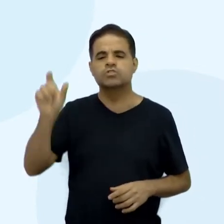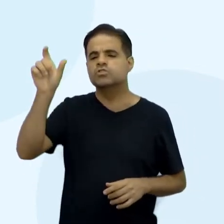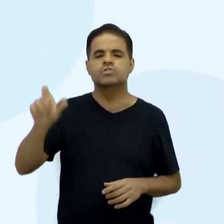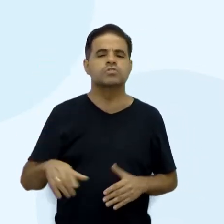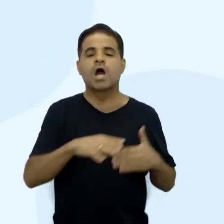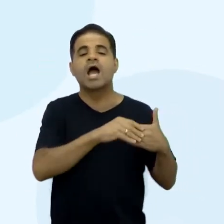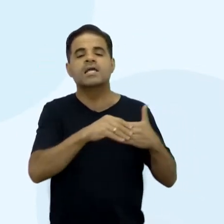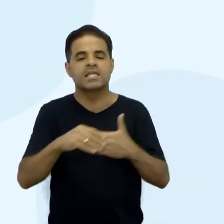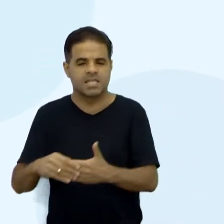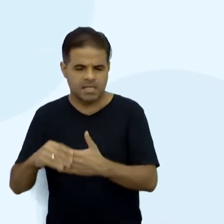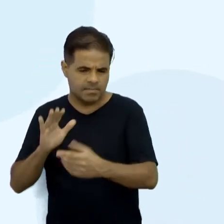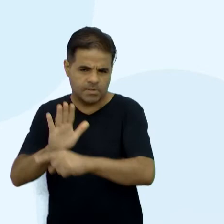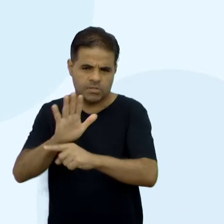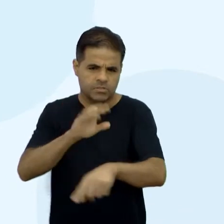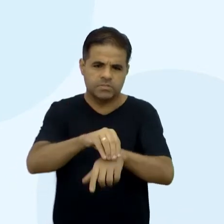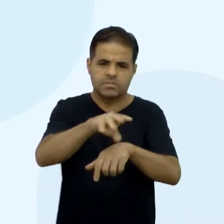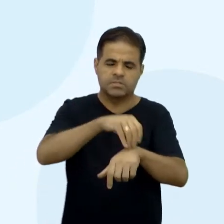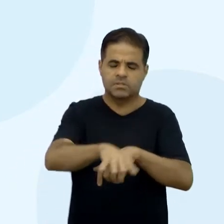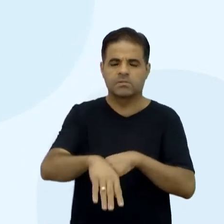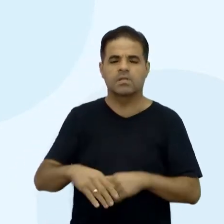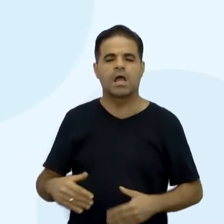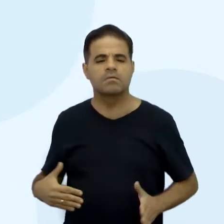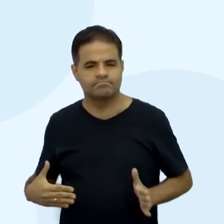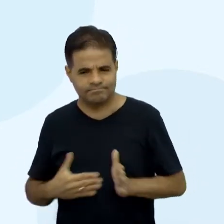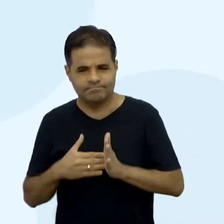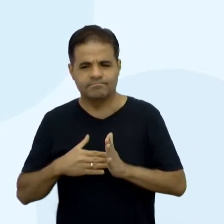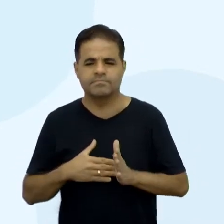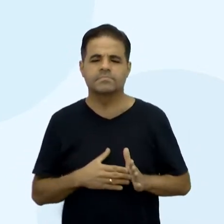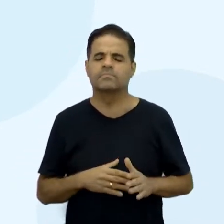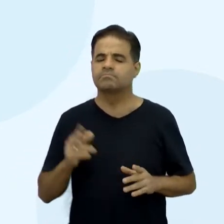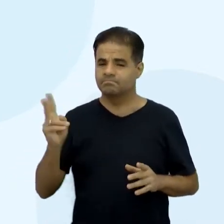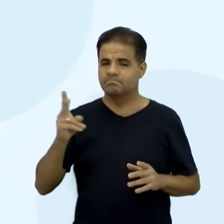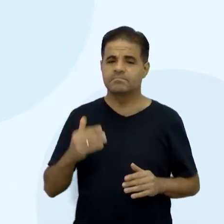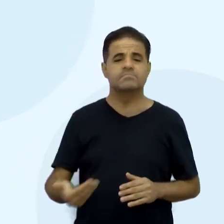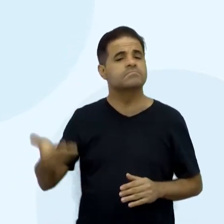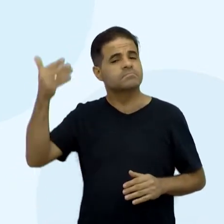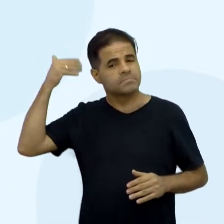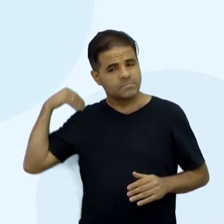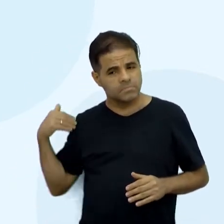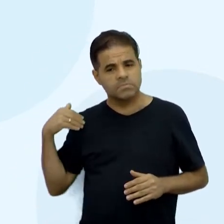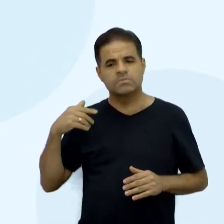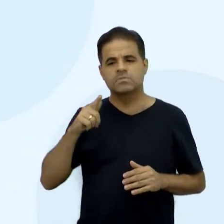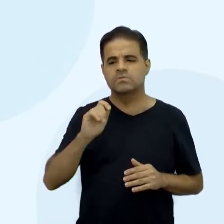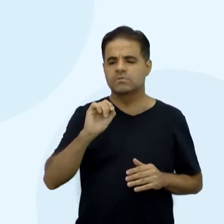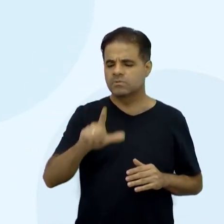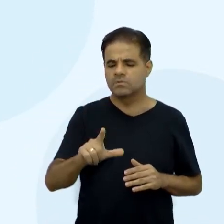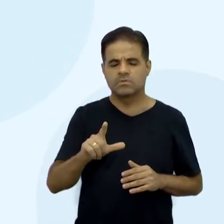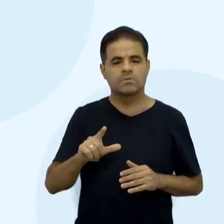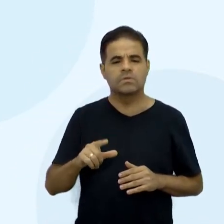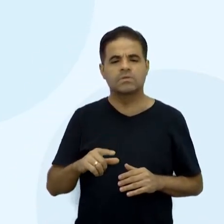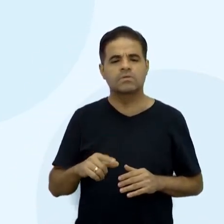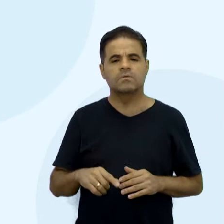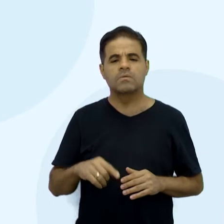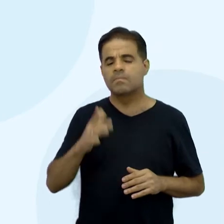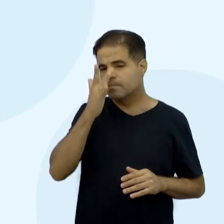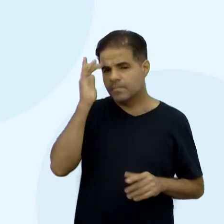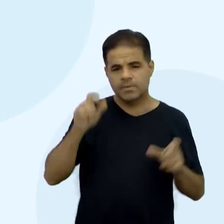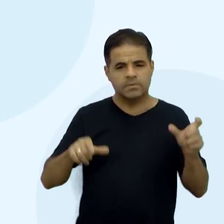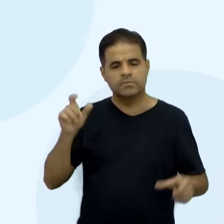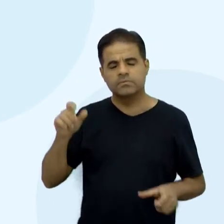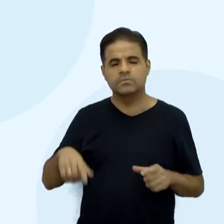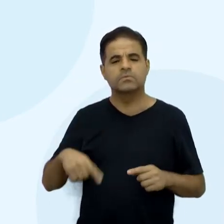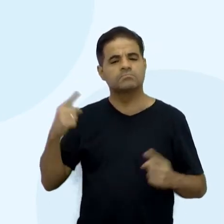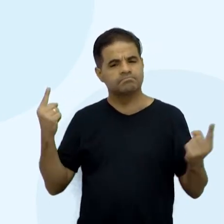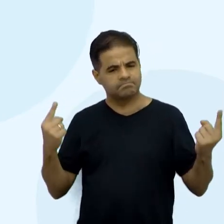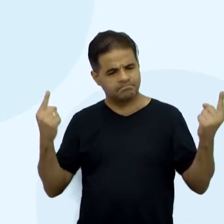o guia ali da linha de fundo mesmo, aqueles que ficam atrás do gol. Nós temos ali ao meio jogadores